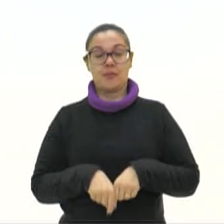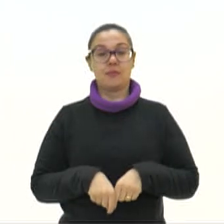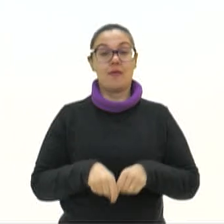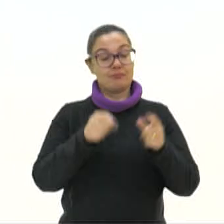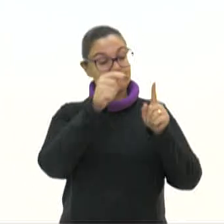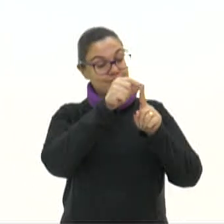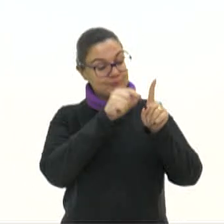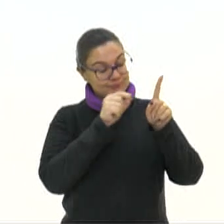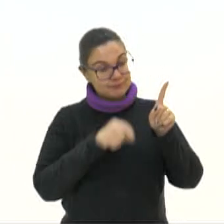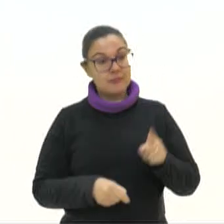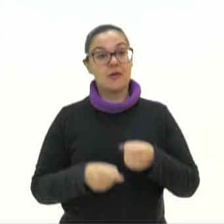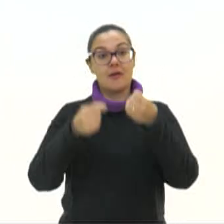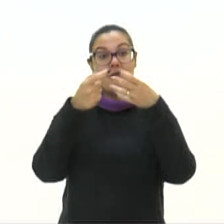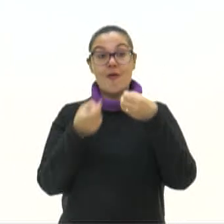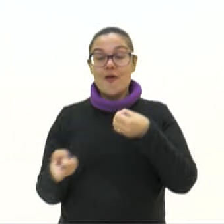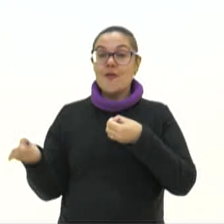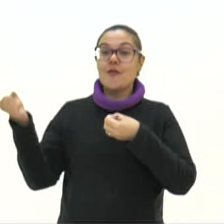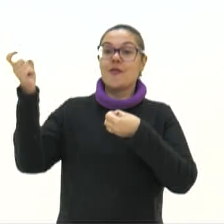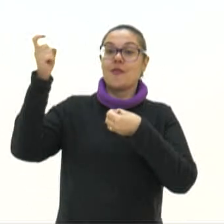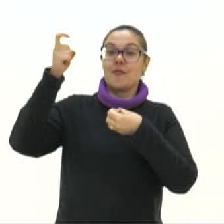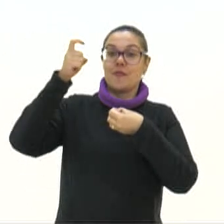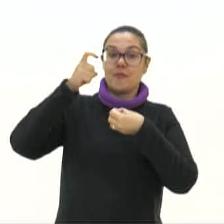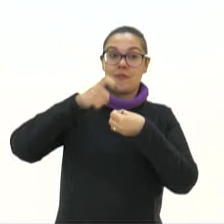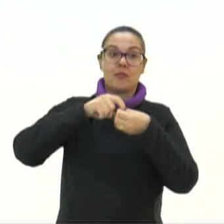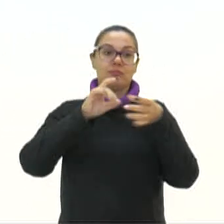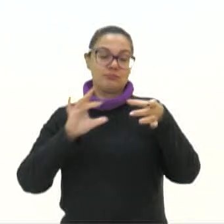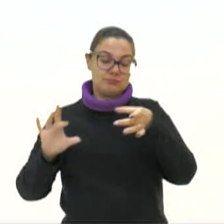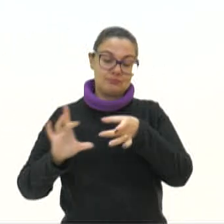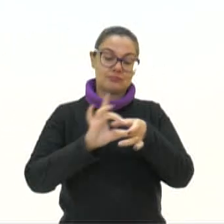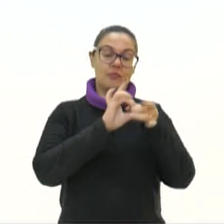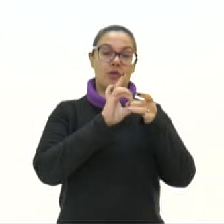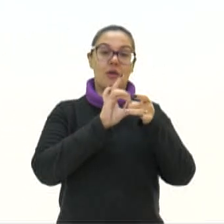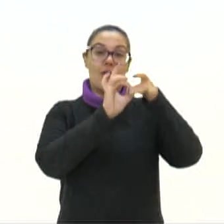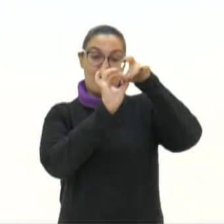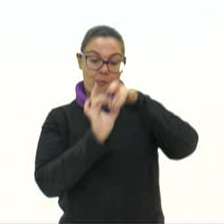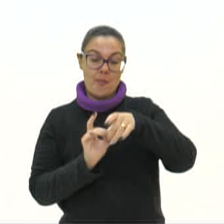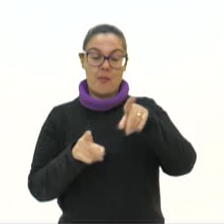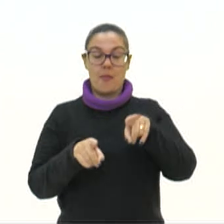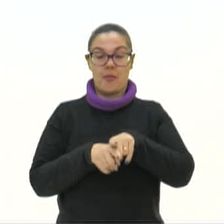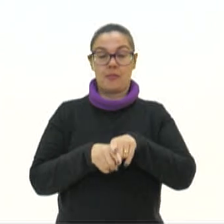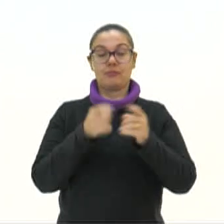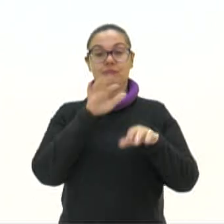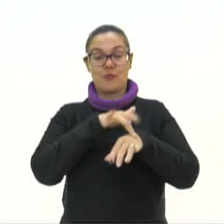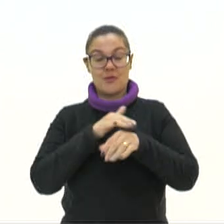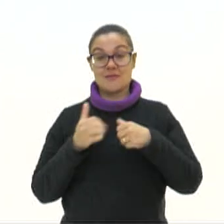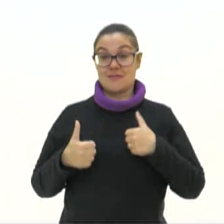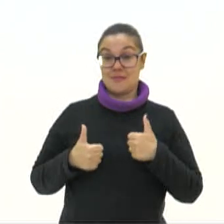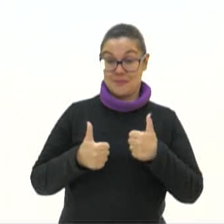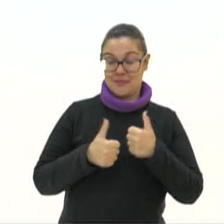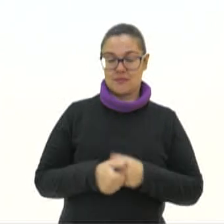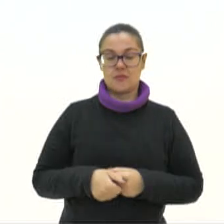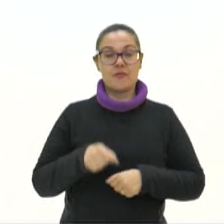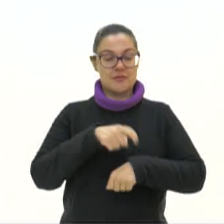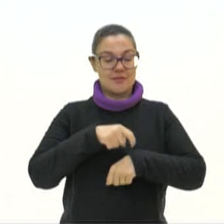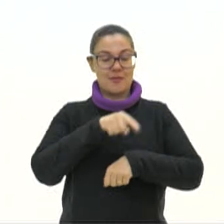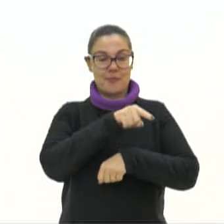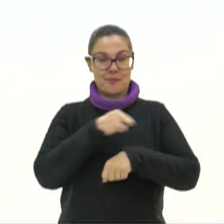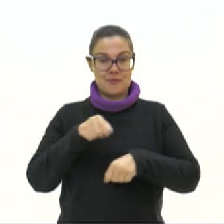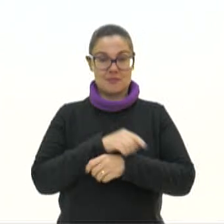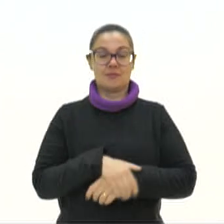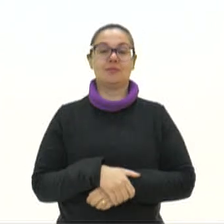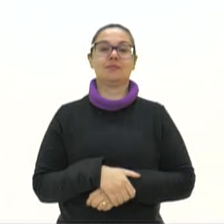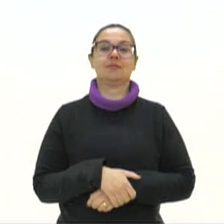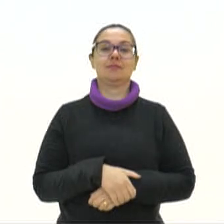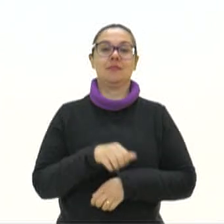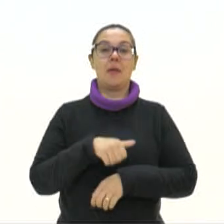termo fatores, retoma coesivamente níveis de colesterol e de glicose no sangue, beleza? Pessoal, vocês têm um tempinho